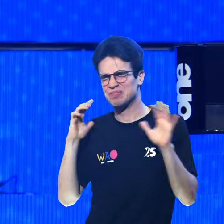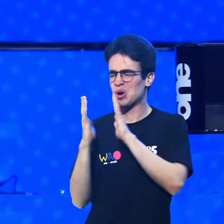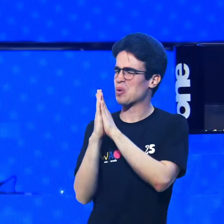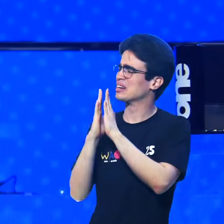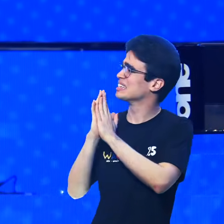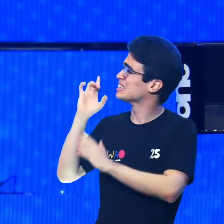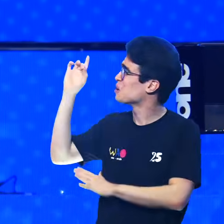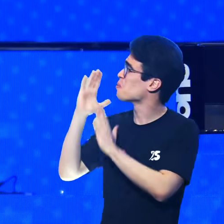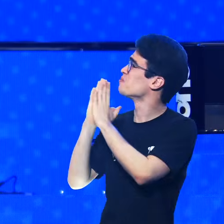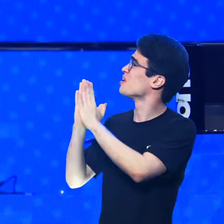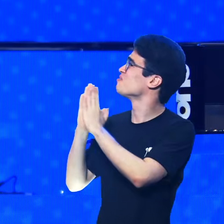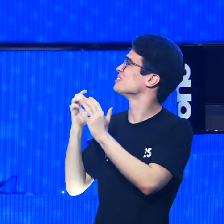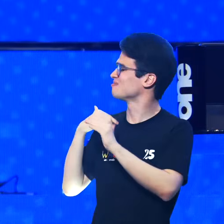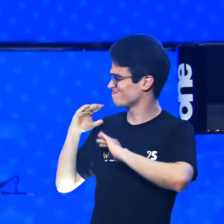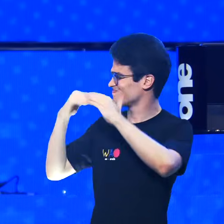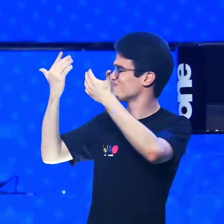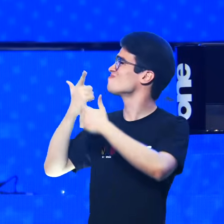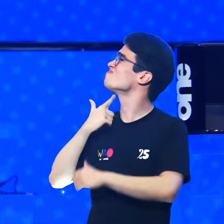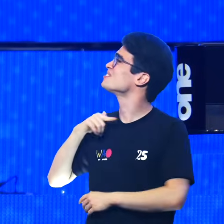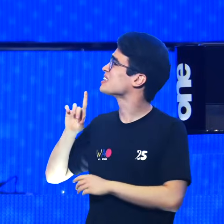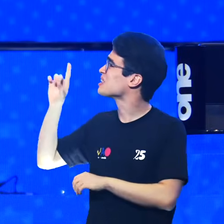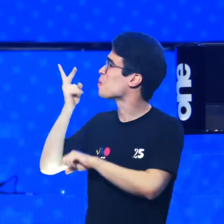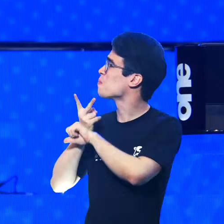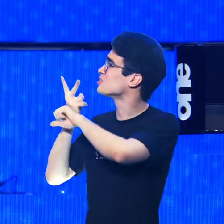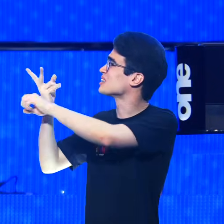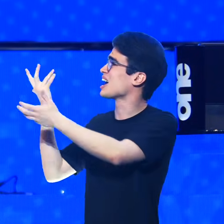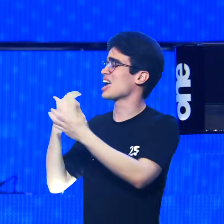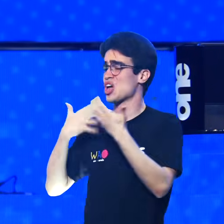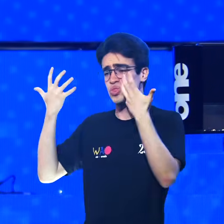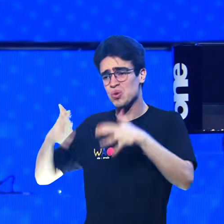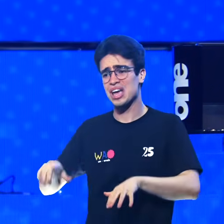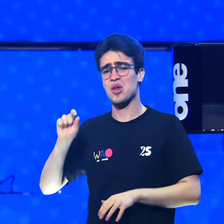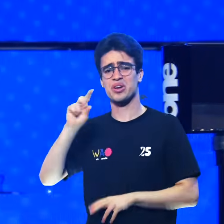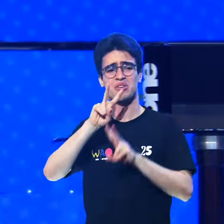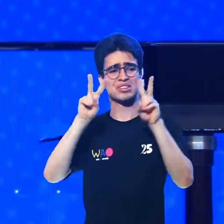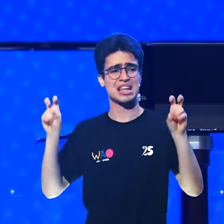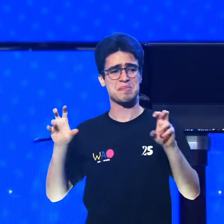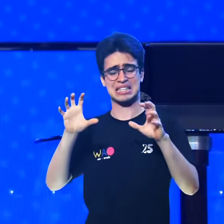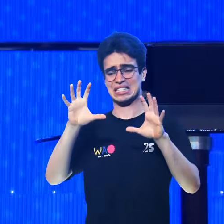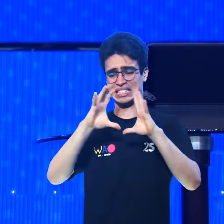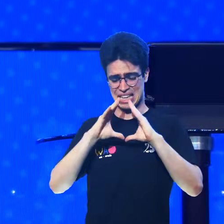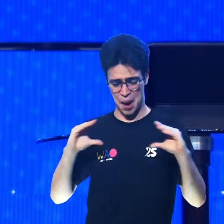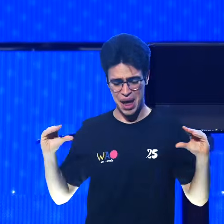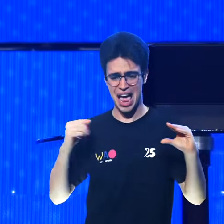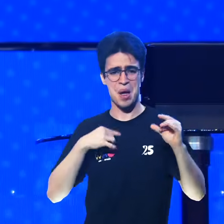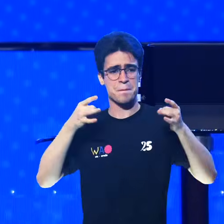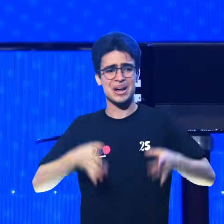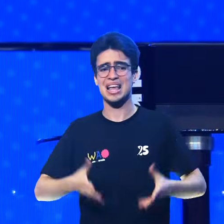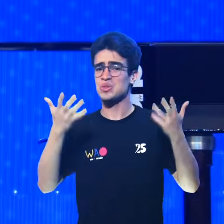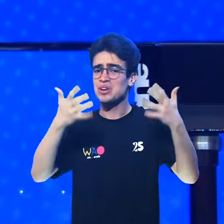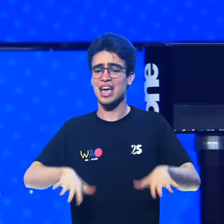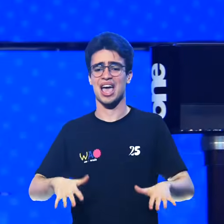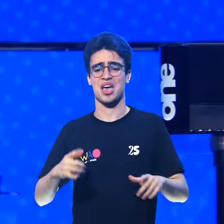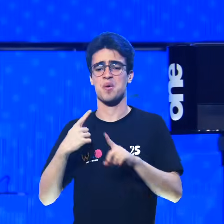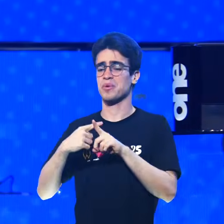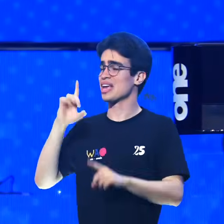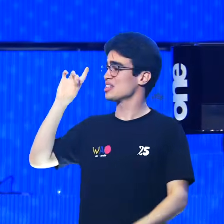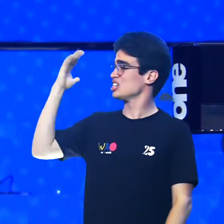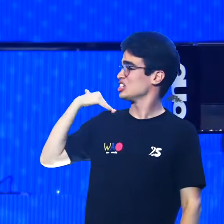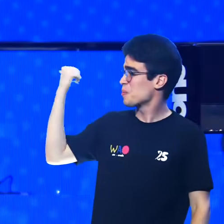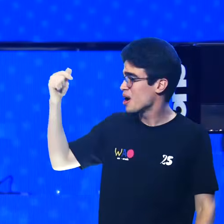não me deixa, eu não quero ser um pastor que perde a sensibilidade, porque eu estou indo fazer a coisa mais linda que eu fui